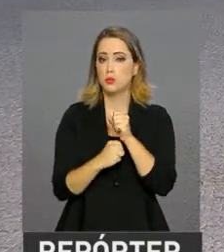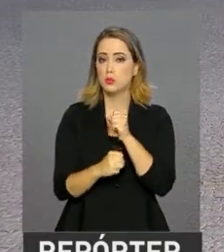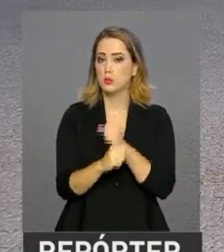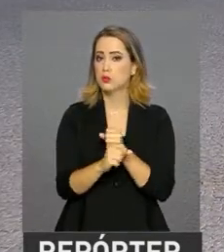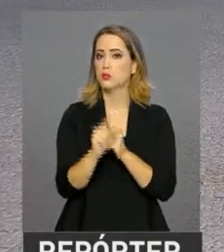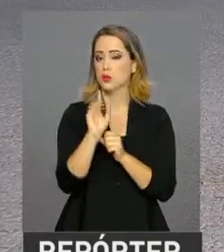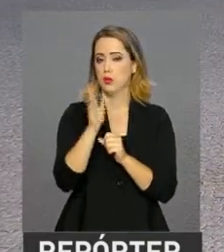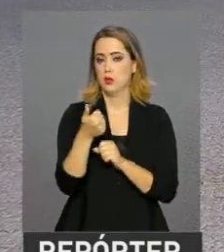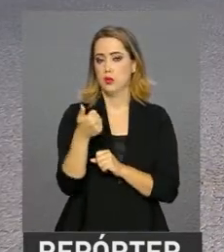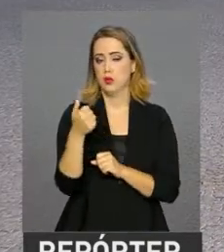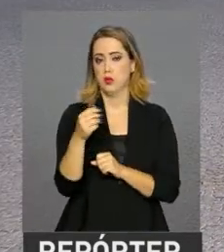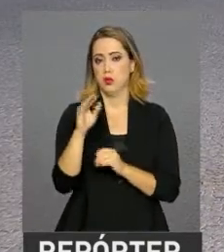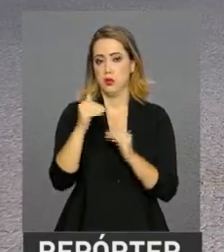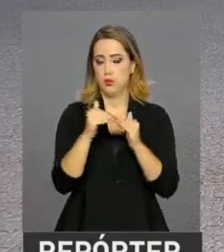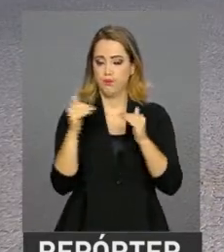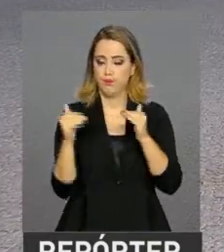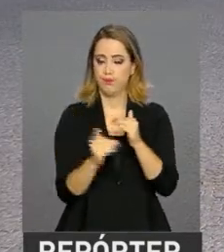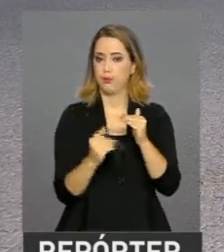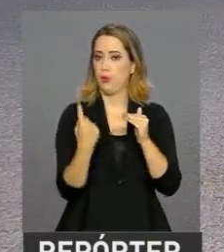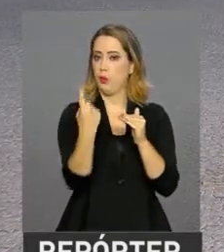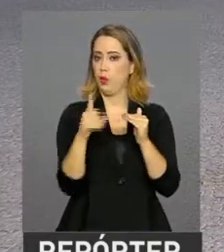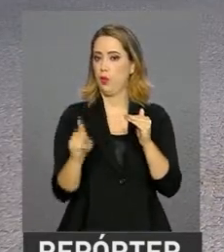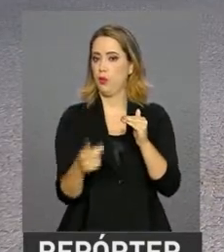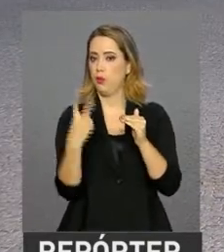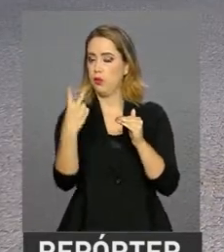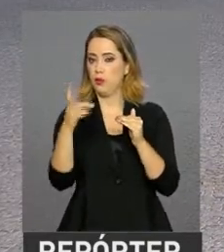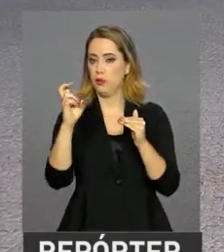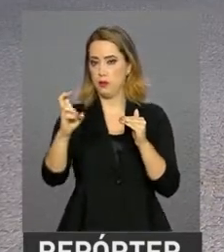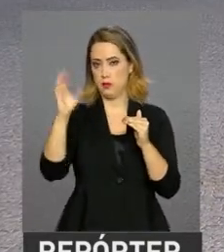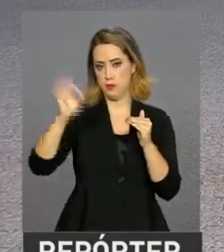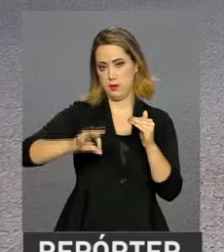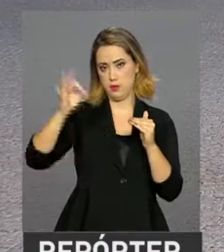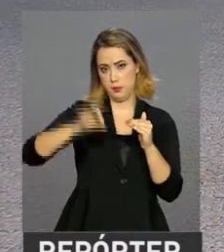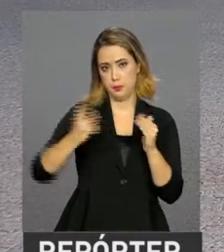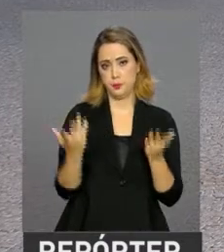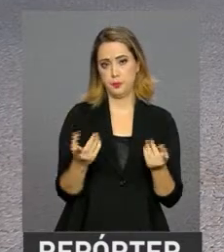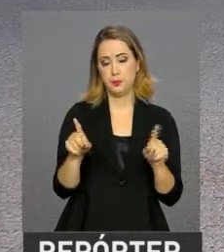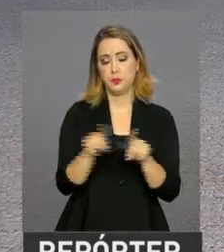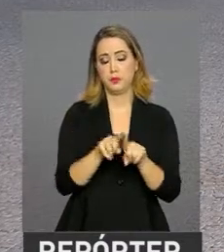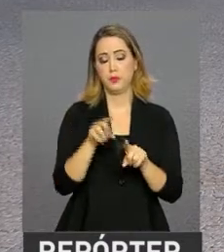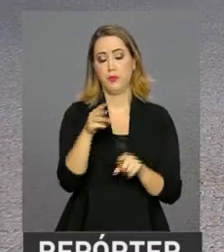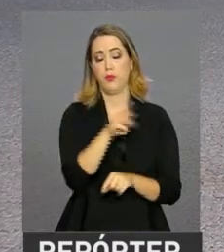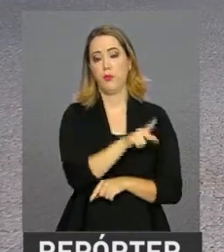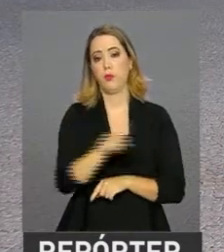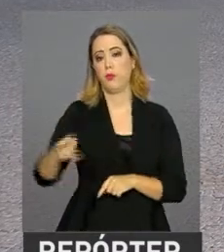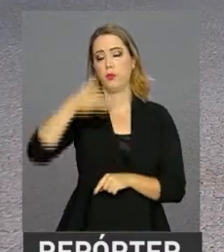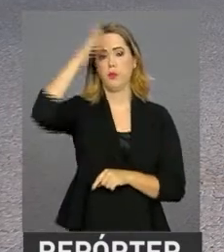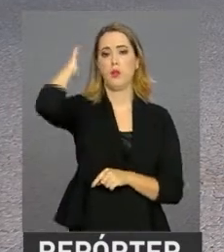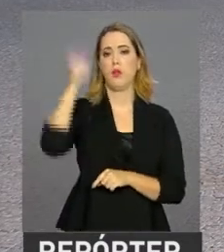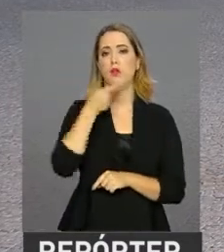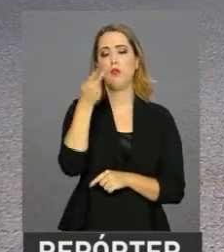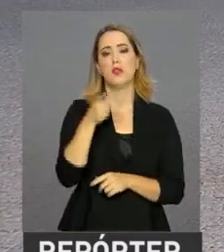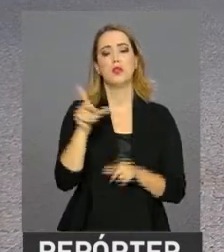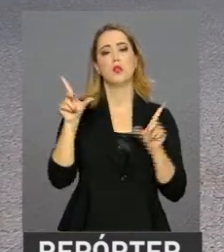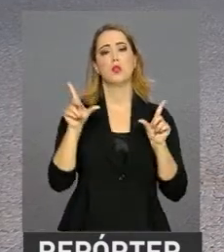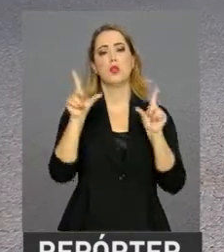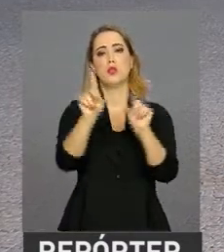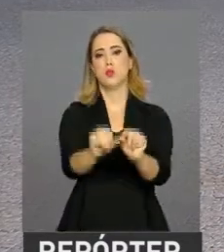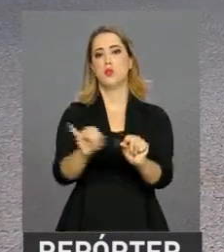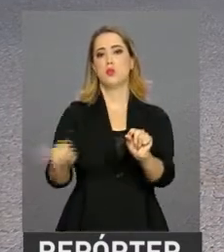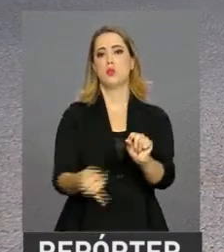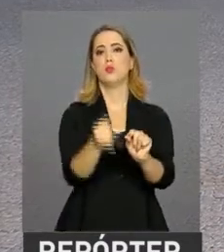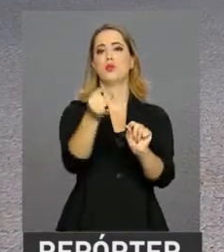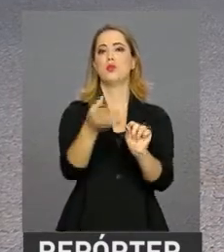caiu 1,25 ponto percentual. Segundo o porta-voz, o presidente Temer disse que a redução dos juros cria as